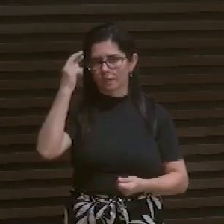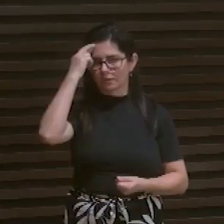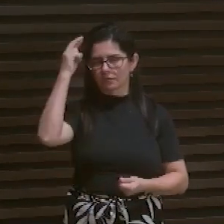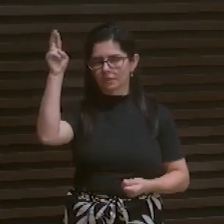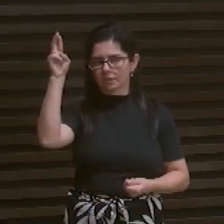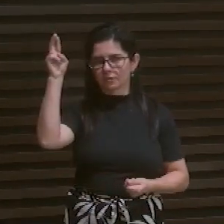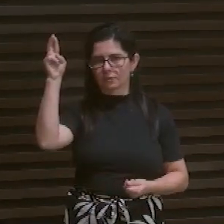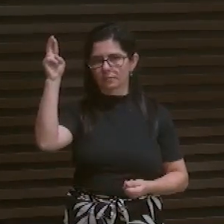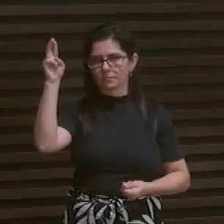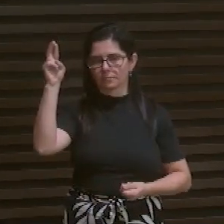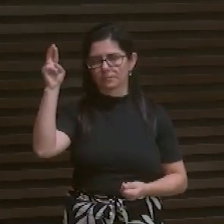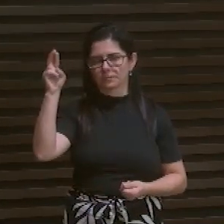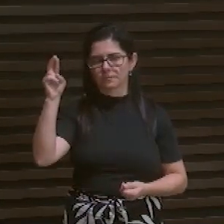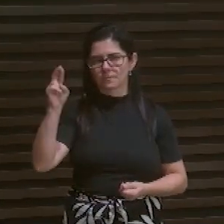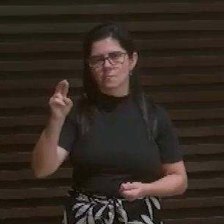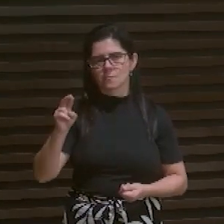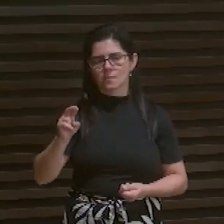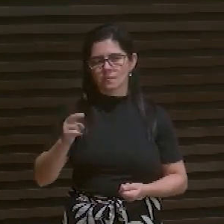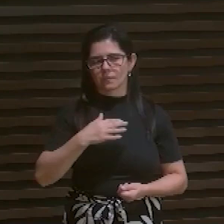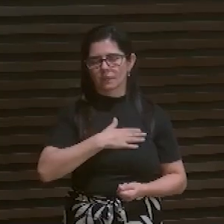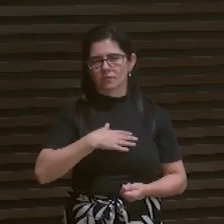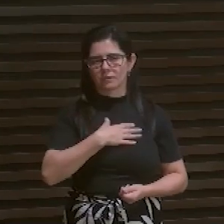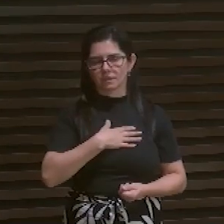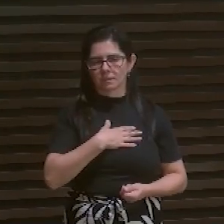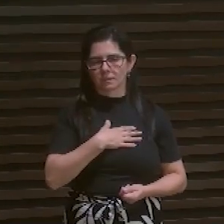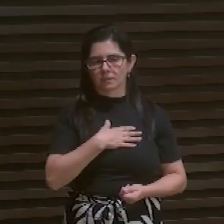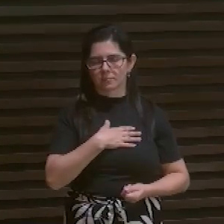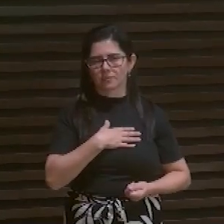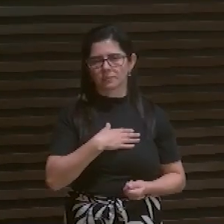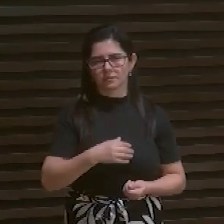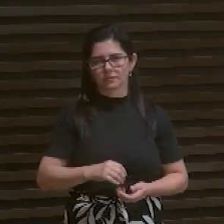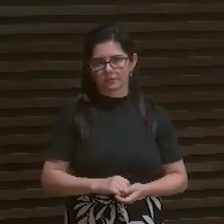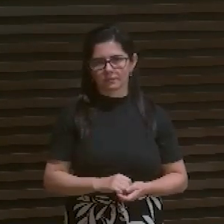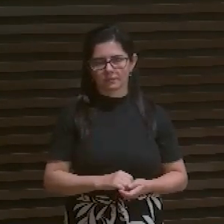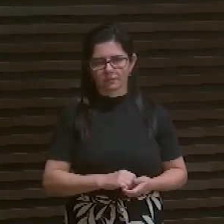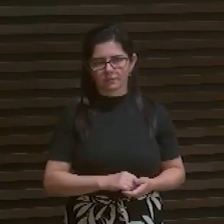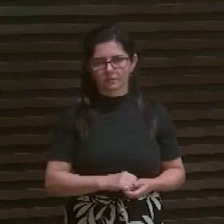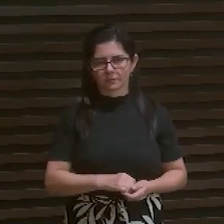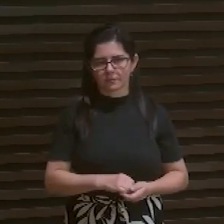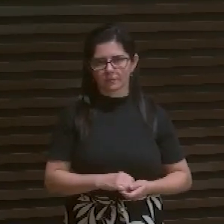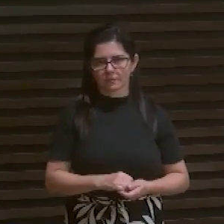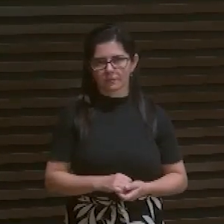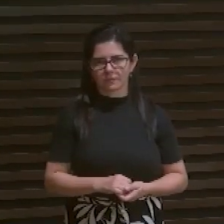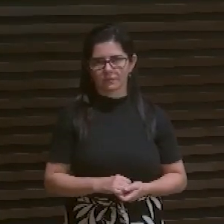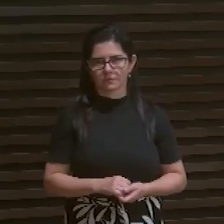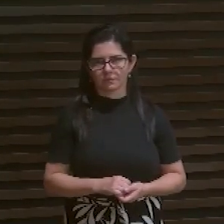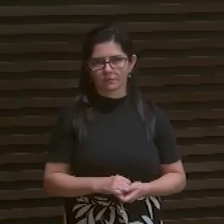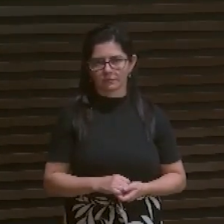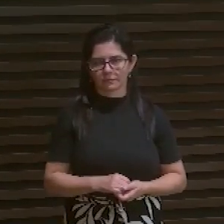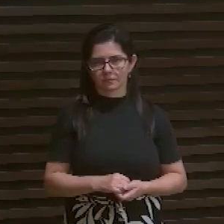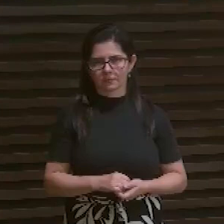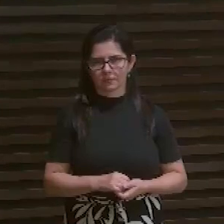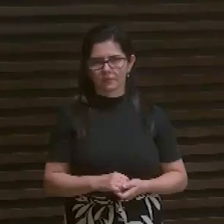nós escapamos do fogo. Por causa disso, esse versículo pôde ser escrito, né? Então vamos